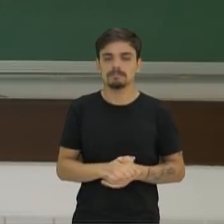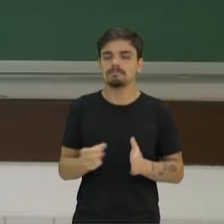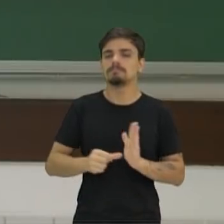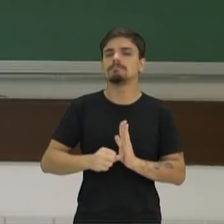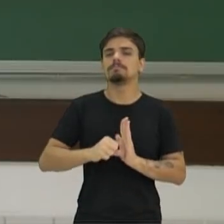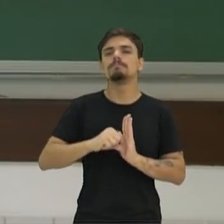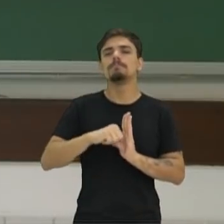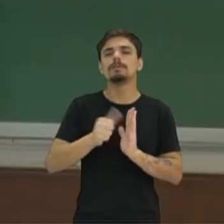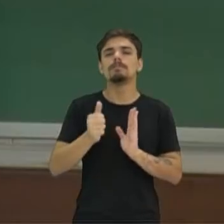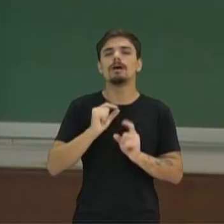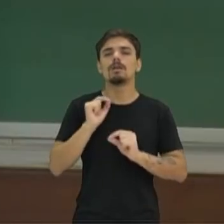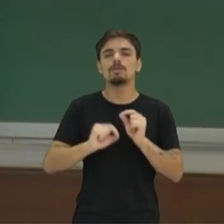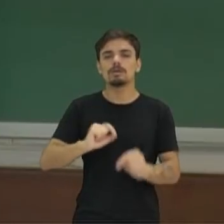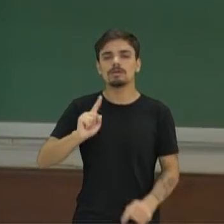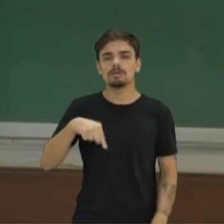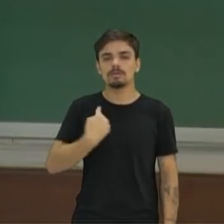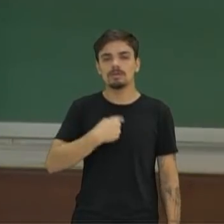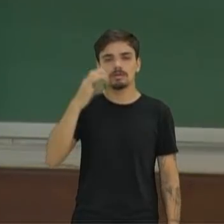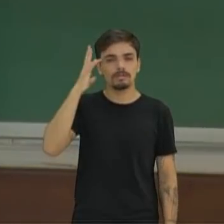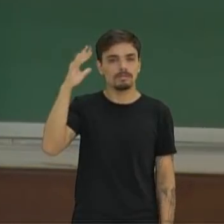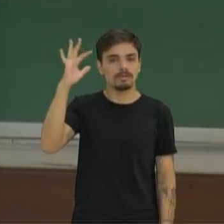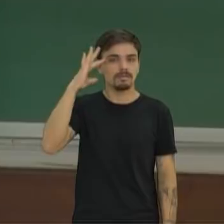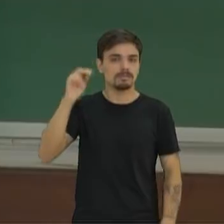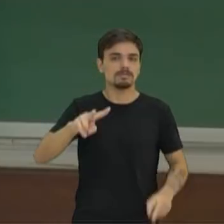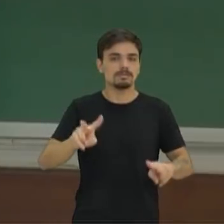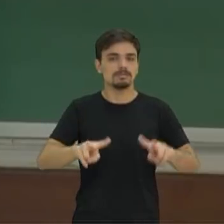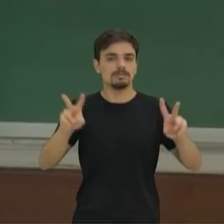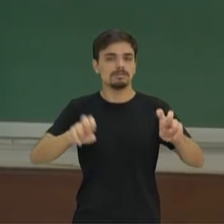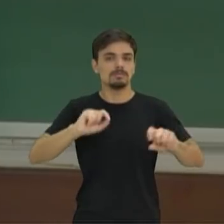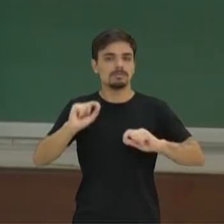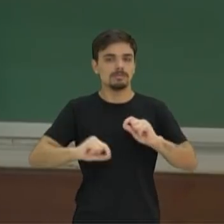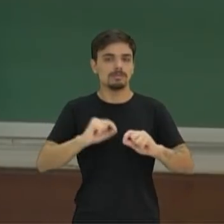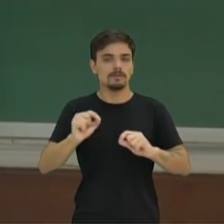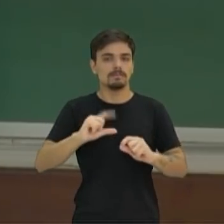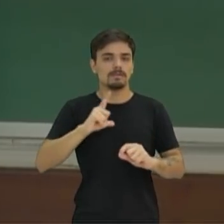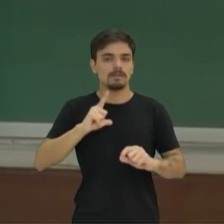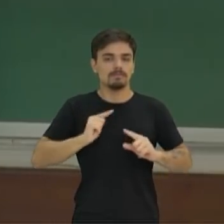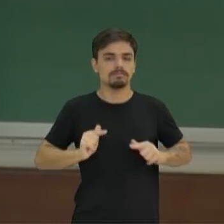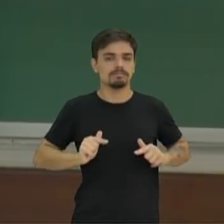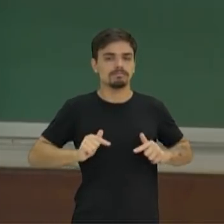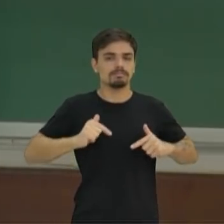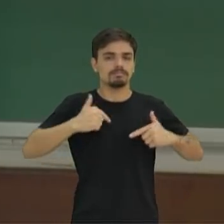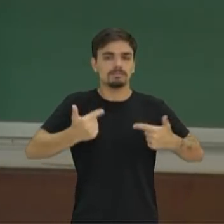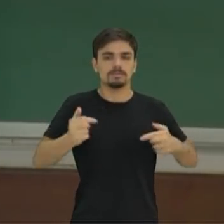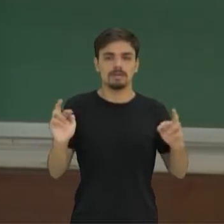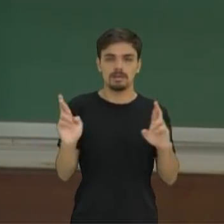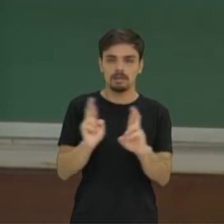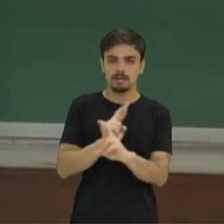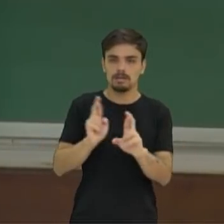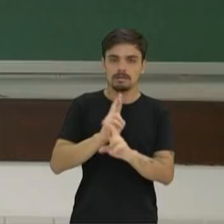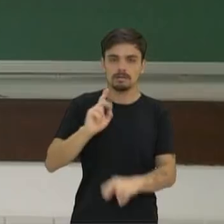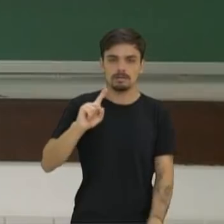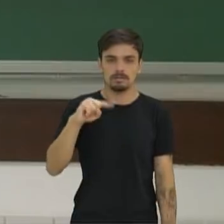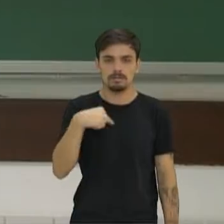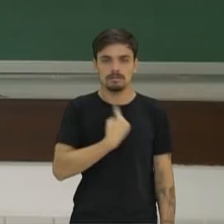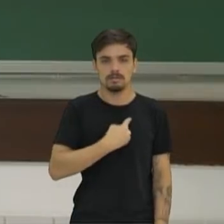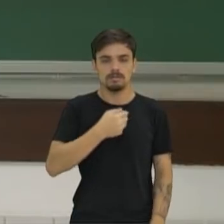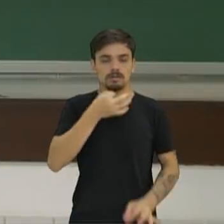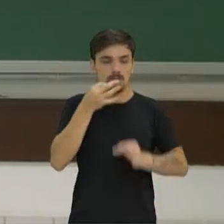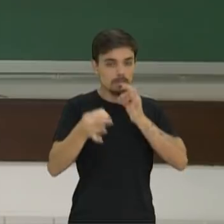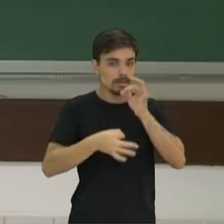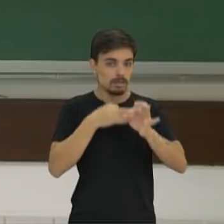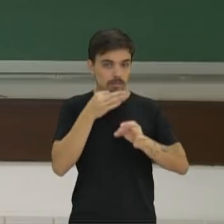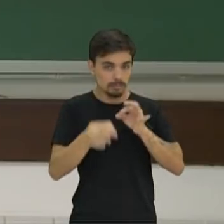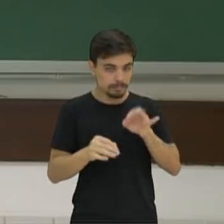Primeira coisa, a gente vai refletir, pensar sobre as nossas atitudes com relação à nossa